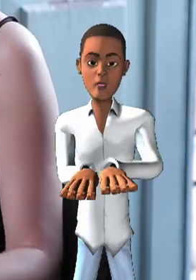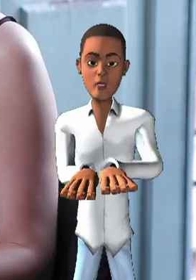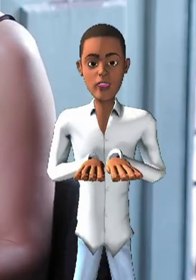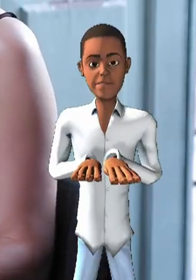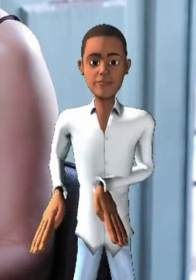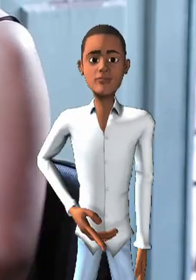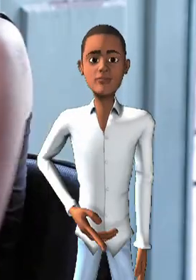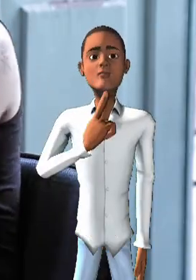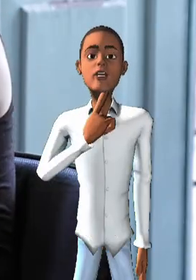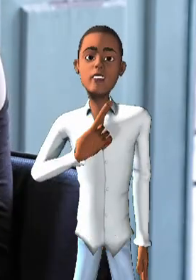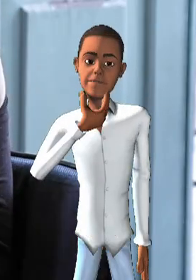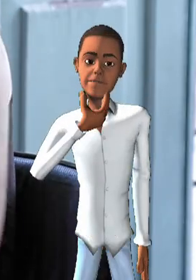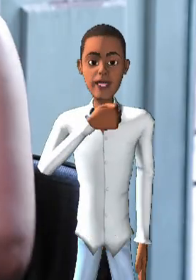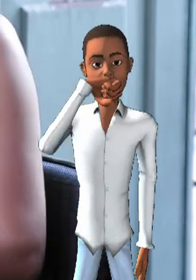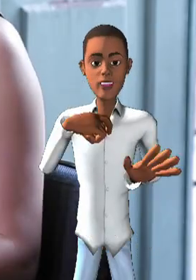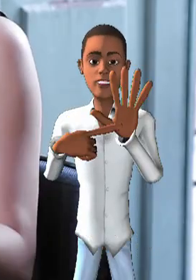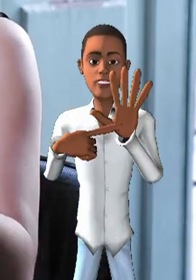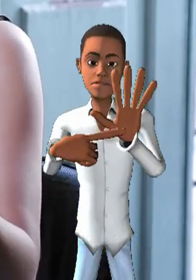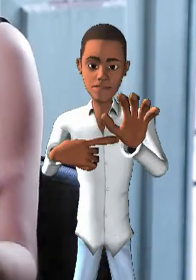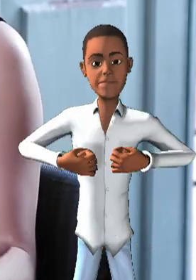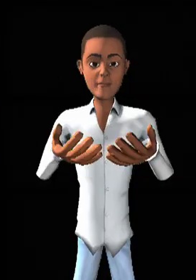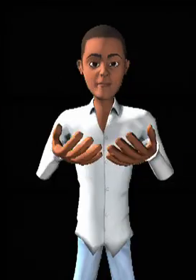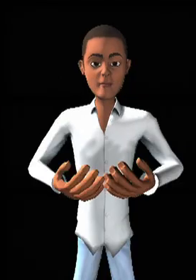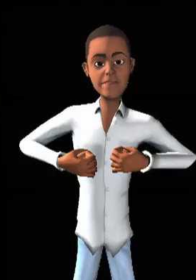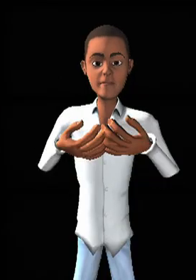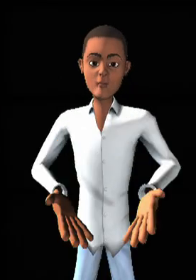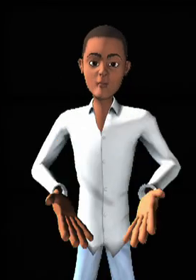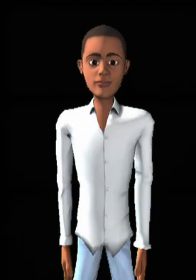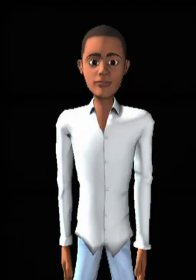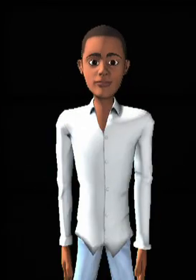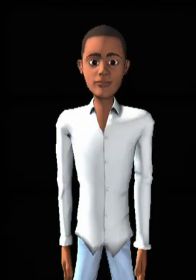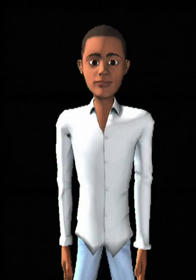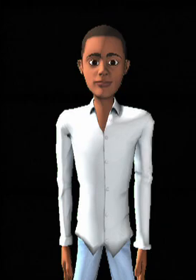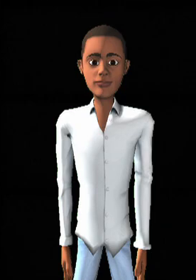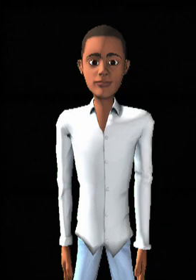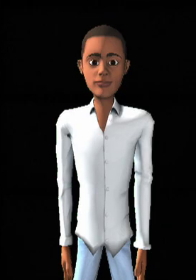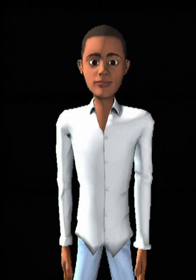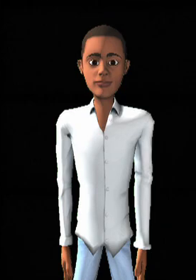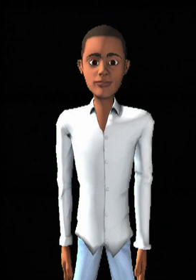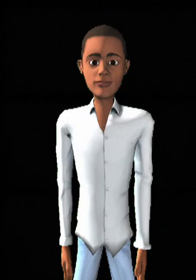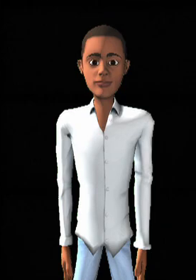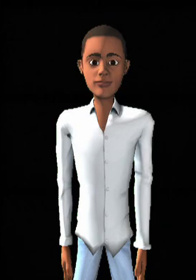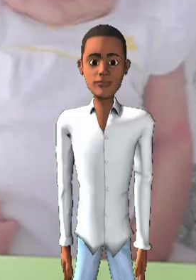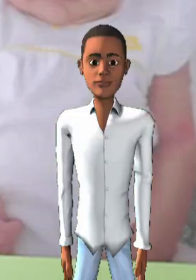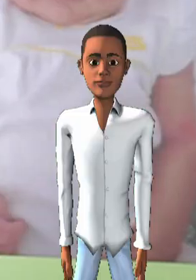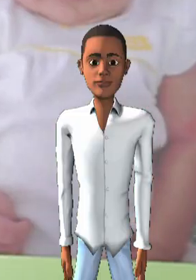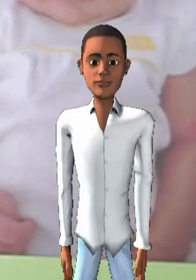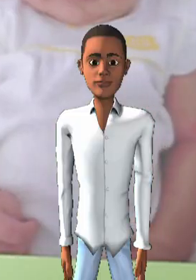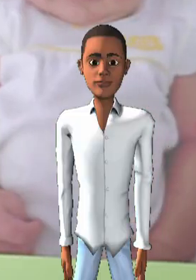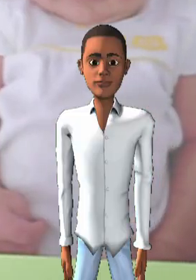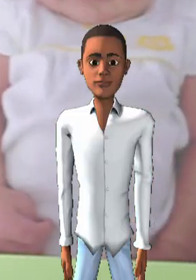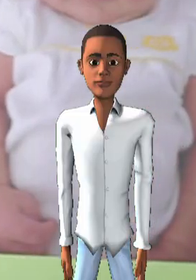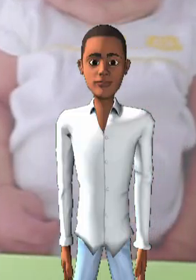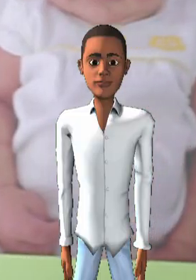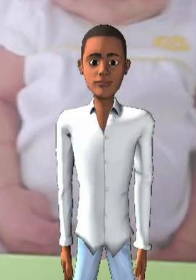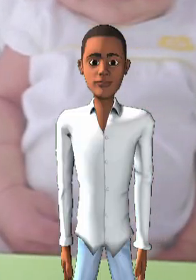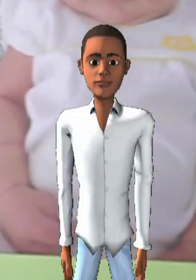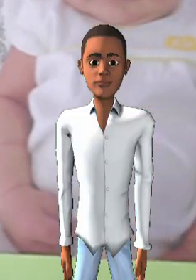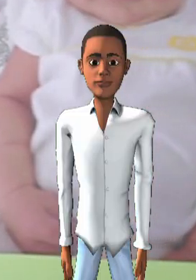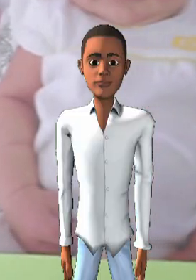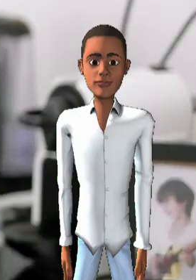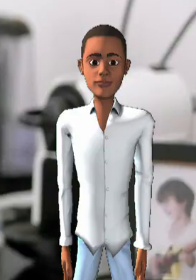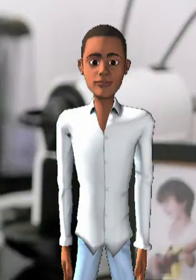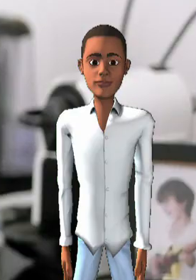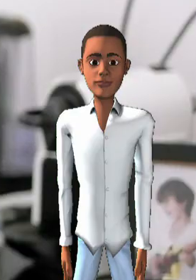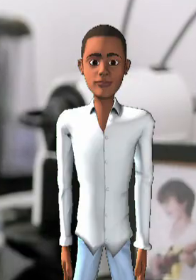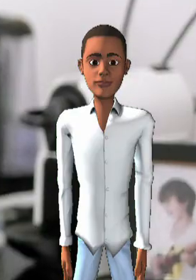de gênero, por expressar suas emoções, por serem pais. Segurando a mão do menino, o homem passa pelo portão da casa. Fotografias de